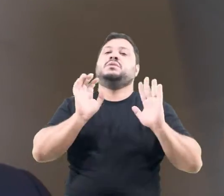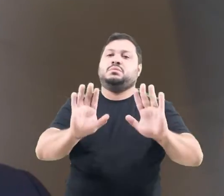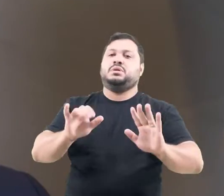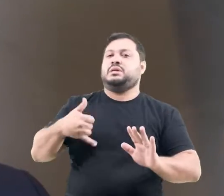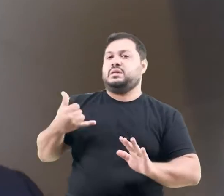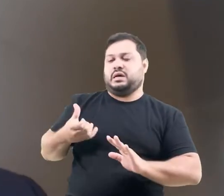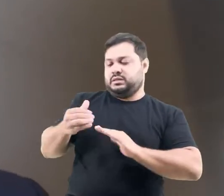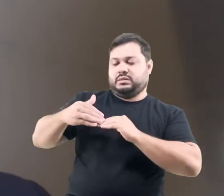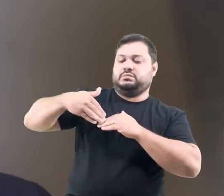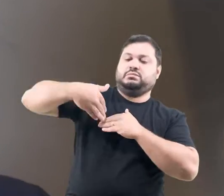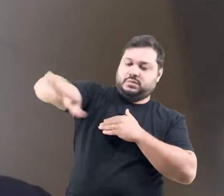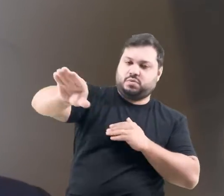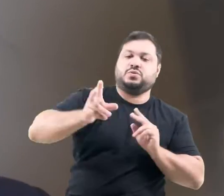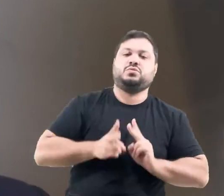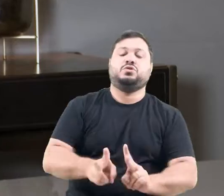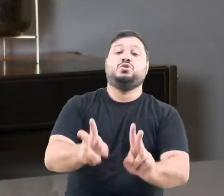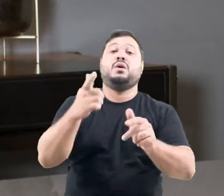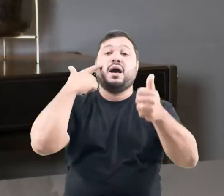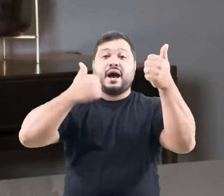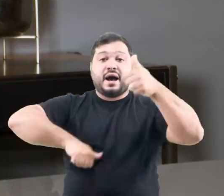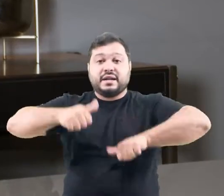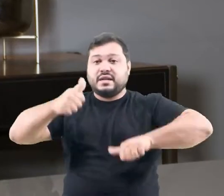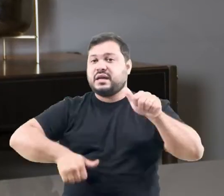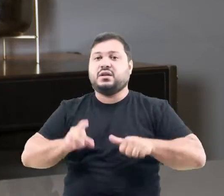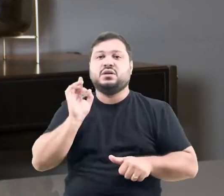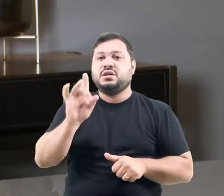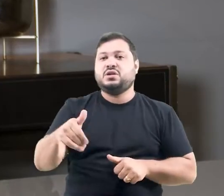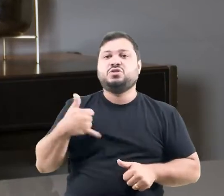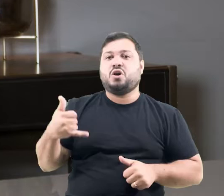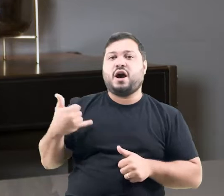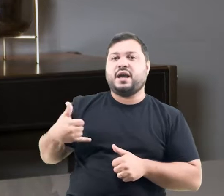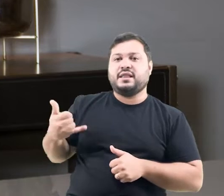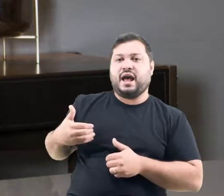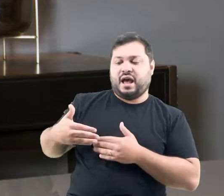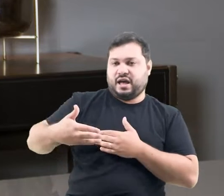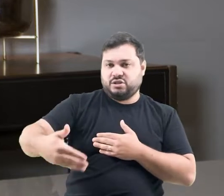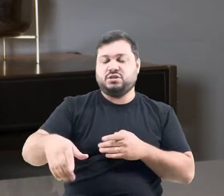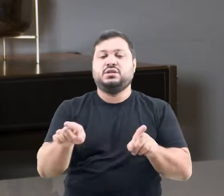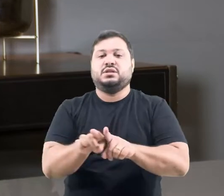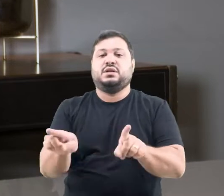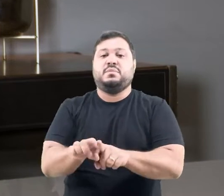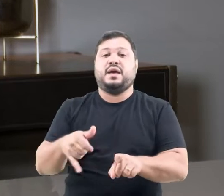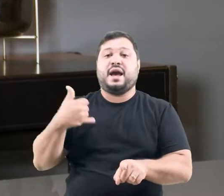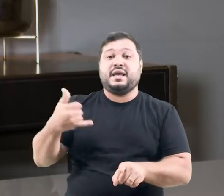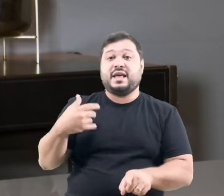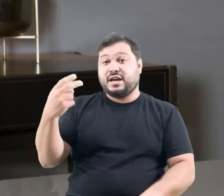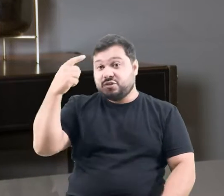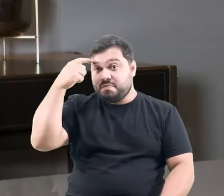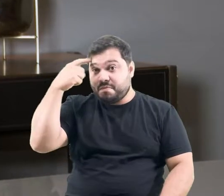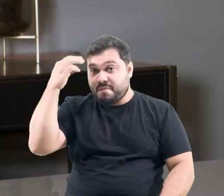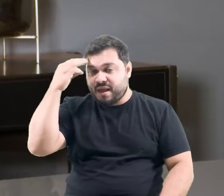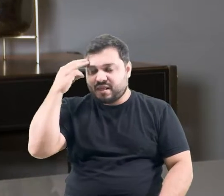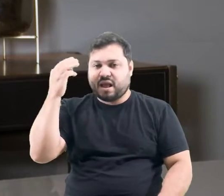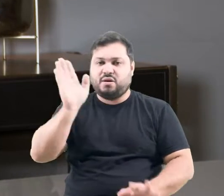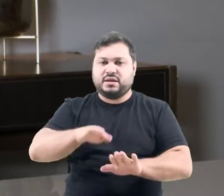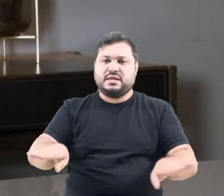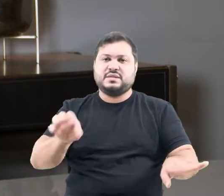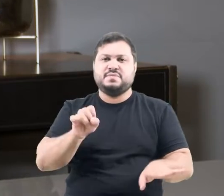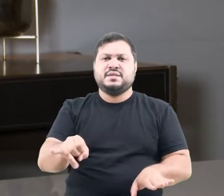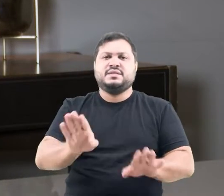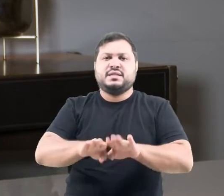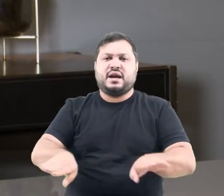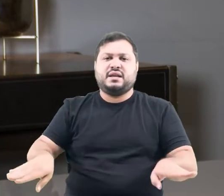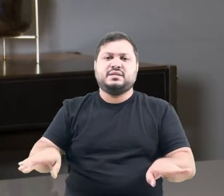mesmo depois da idade prevista em lei. É analisado não apenas a idade cronológica, é analisada a idade mental da criança. Então, se